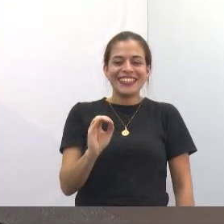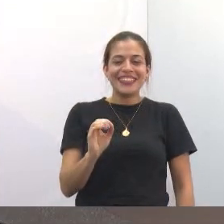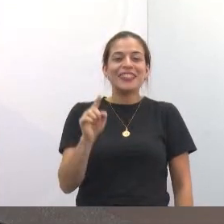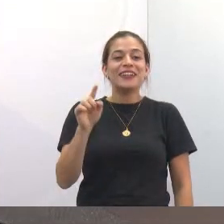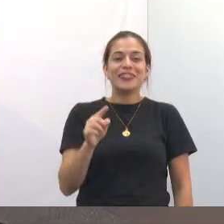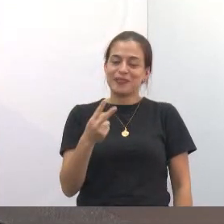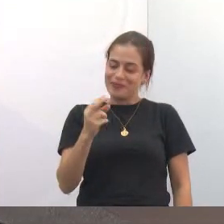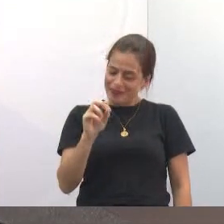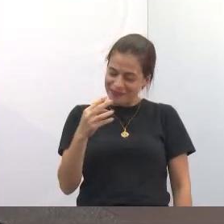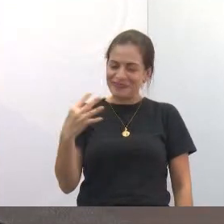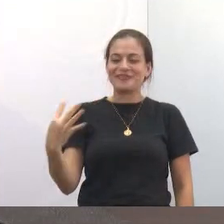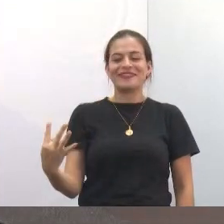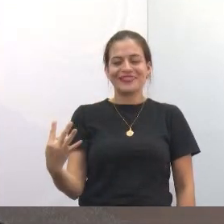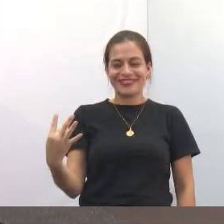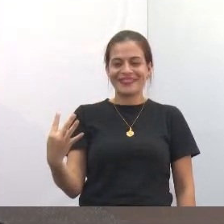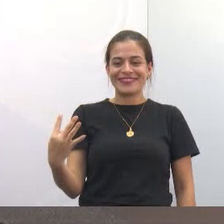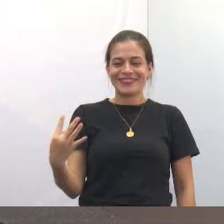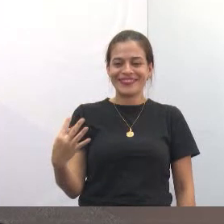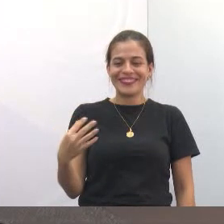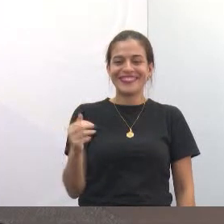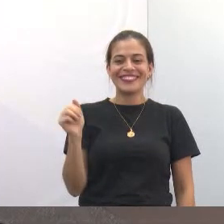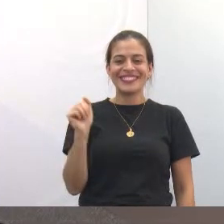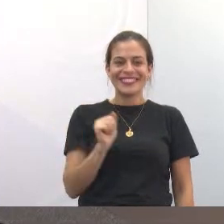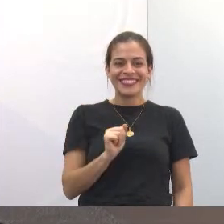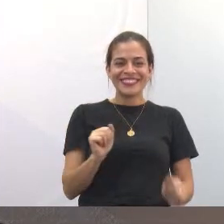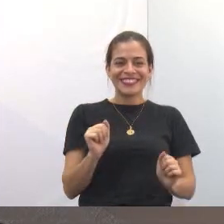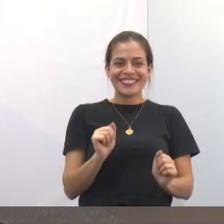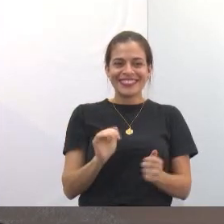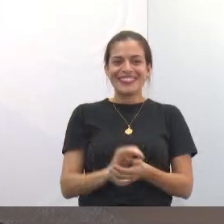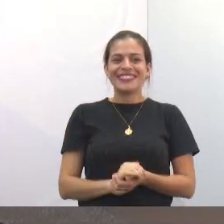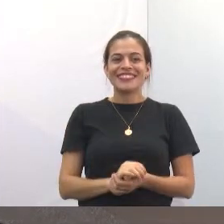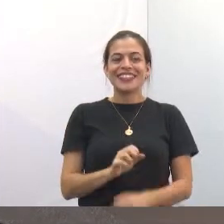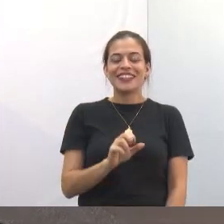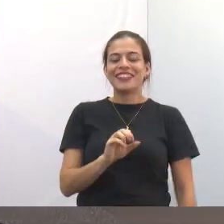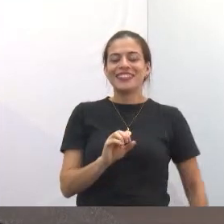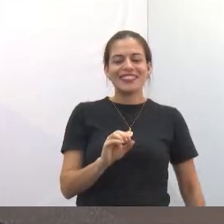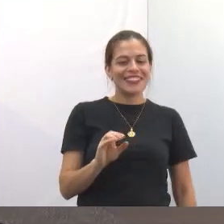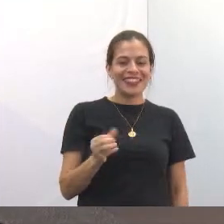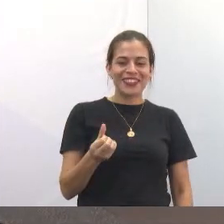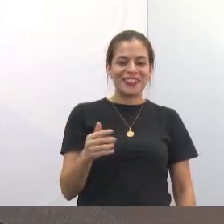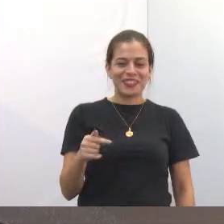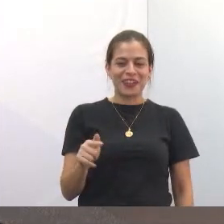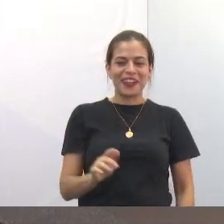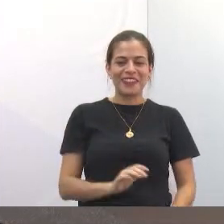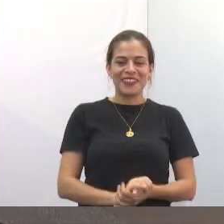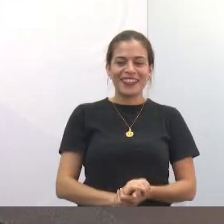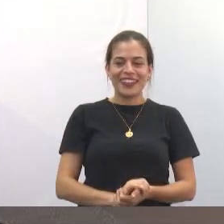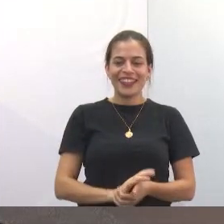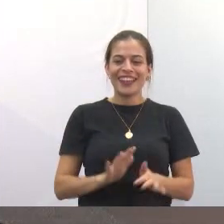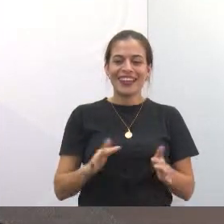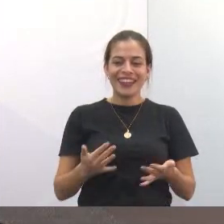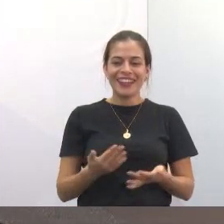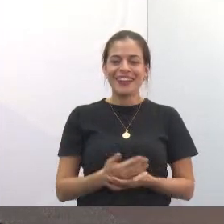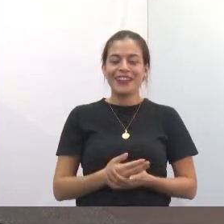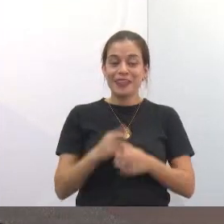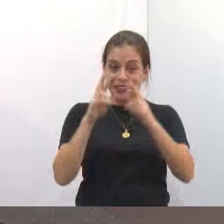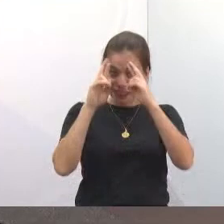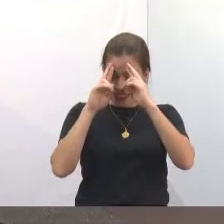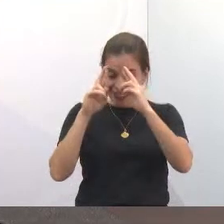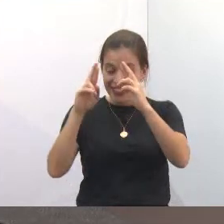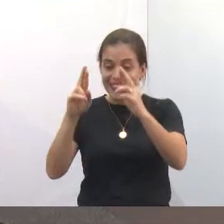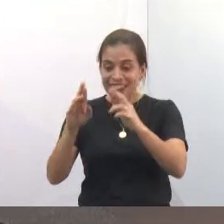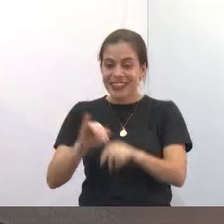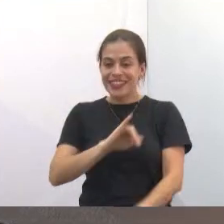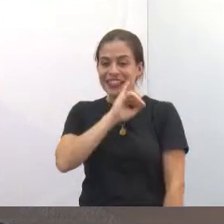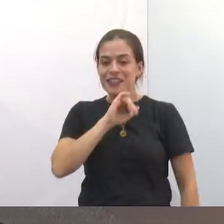040-2024, assessorias SE, expedido pela Secretaria de Saúde a fim de responder aos questionamentos apresentados. Respeitosamente, Isaías José